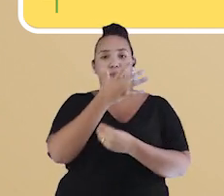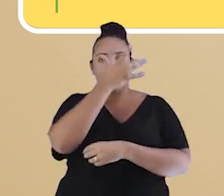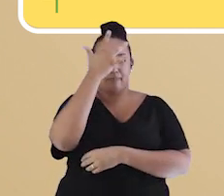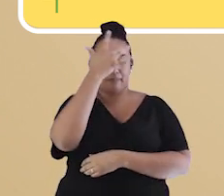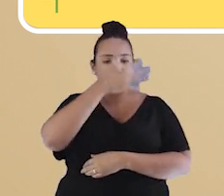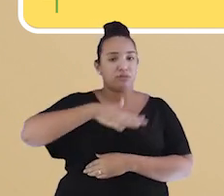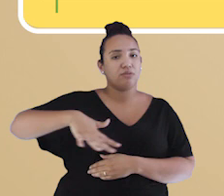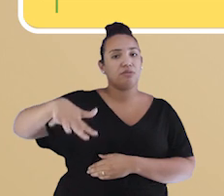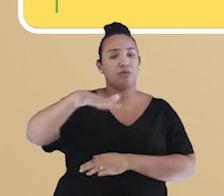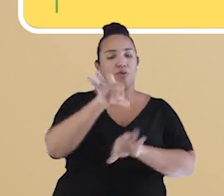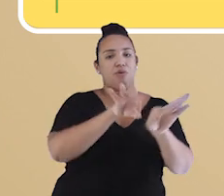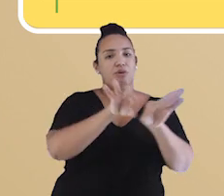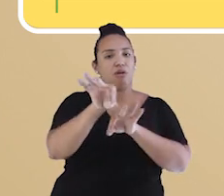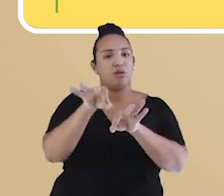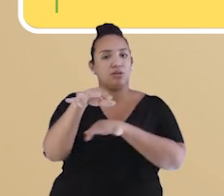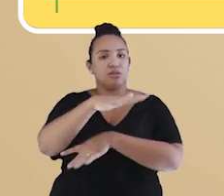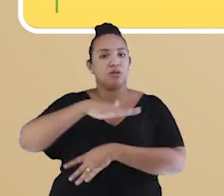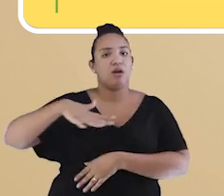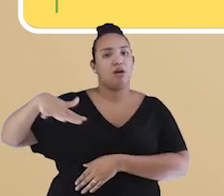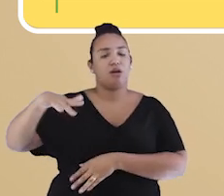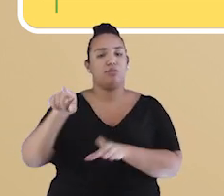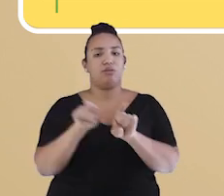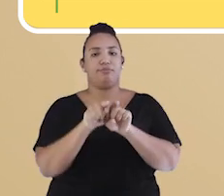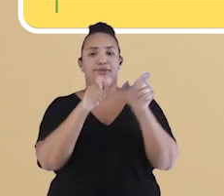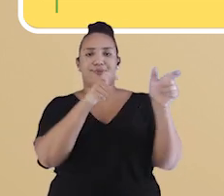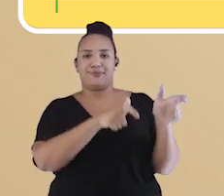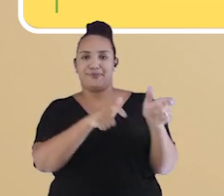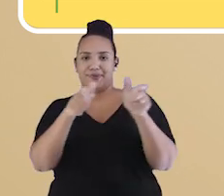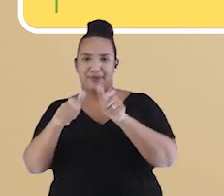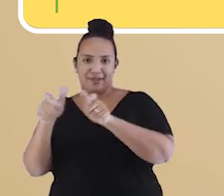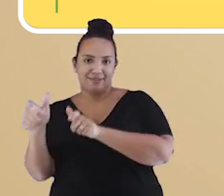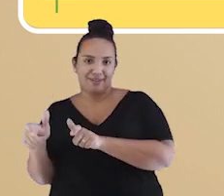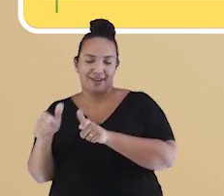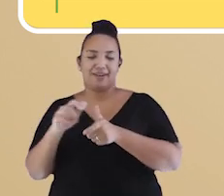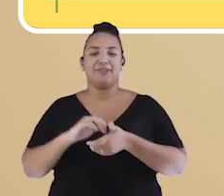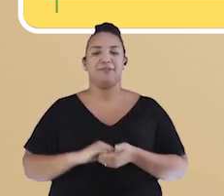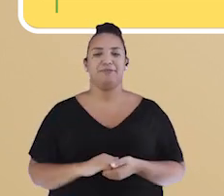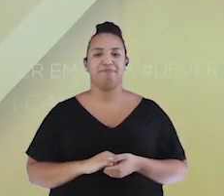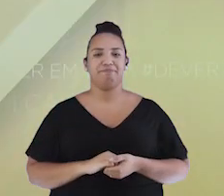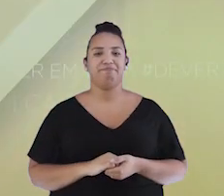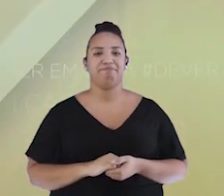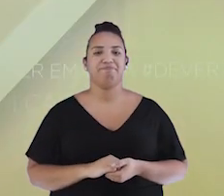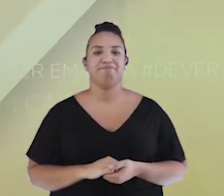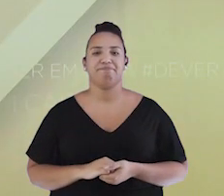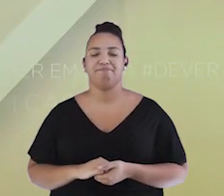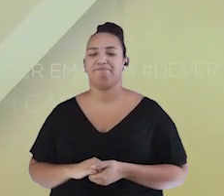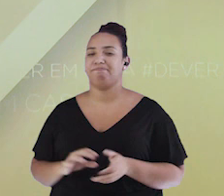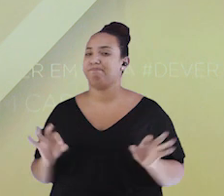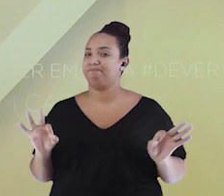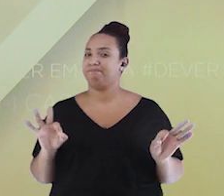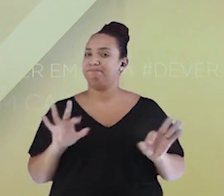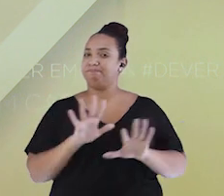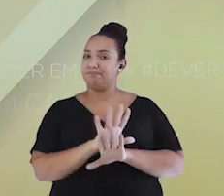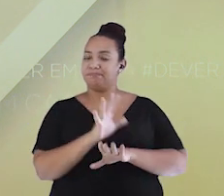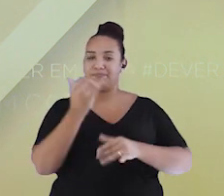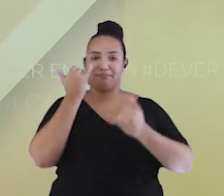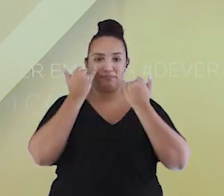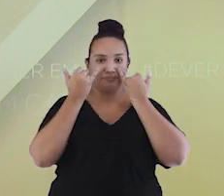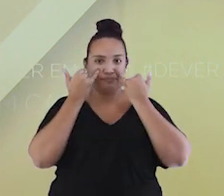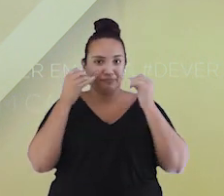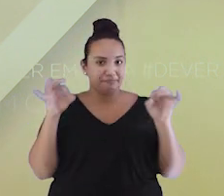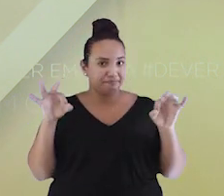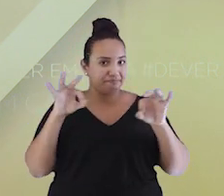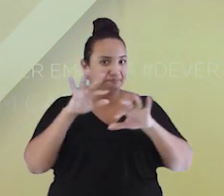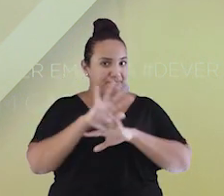espaço geográfico e os lugares que habitam em diferentes épocas. Pronto! Informações